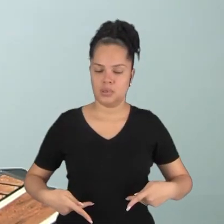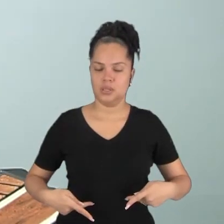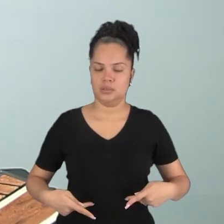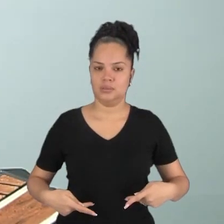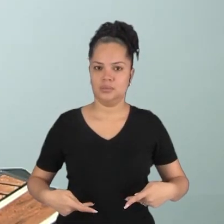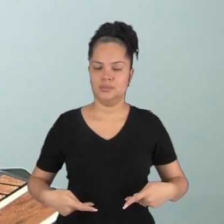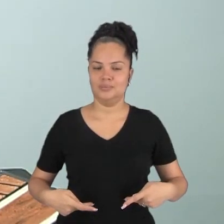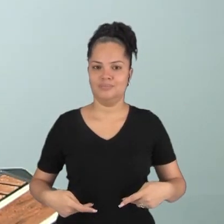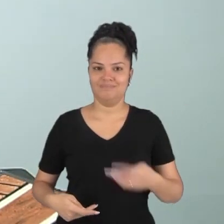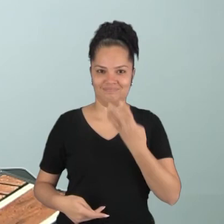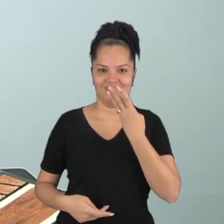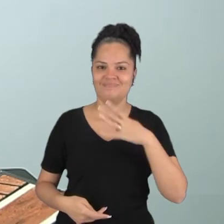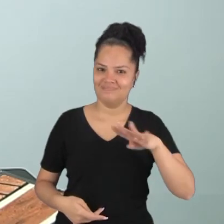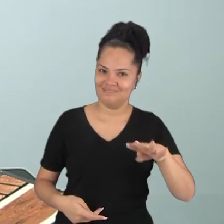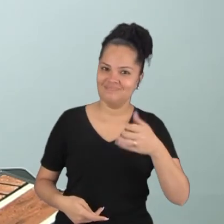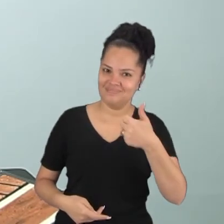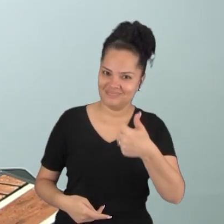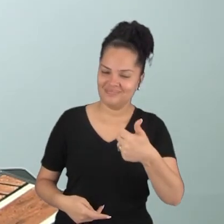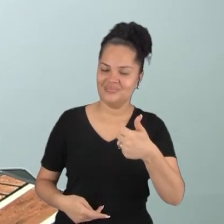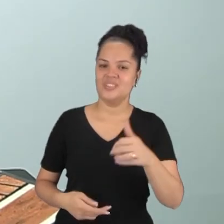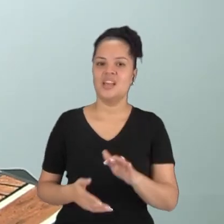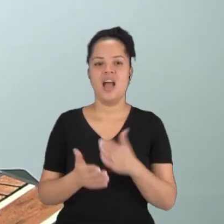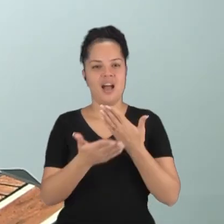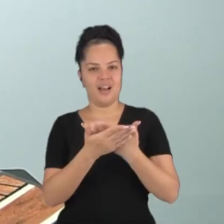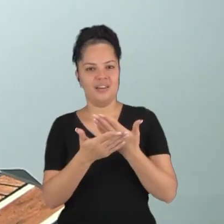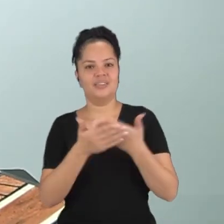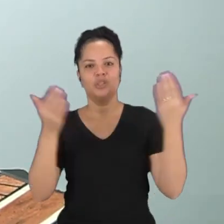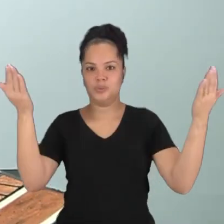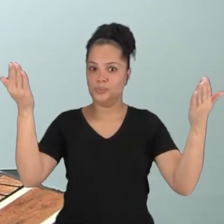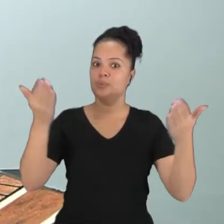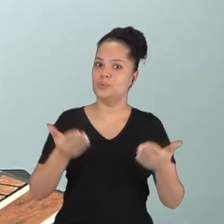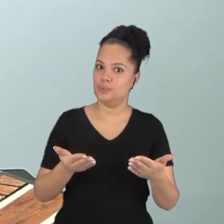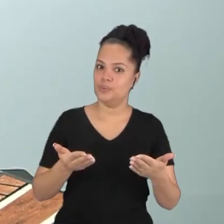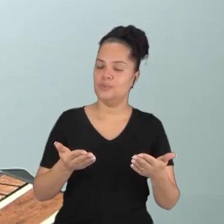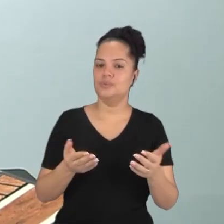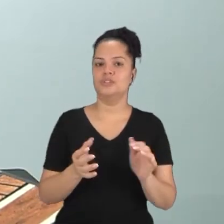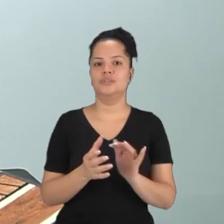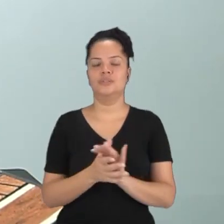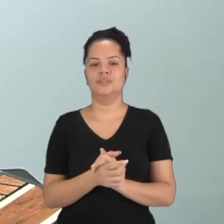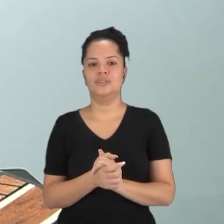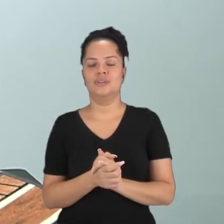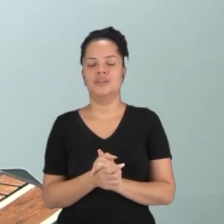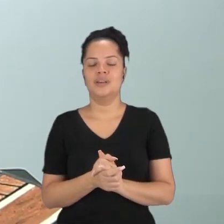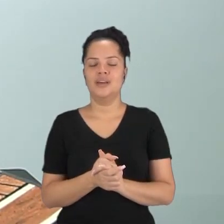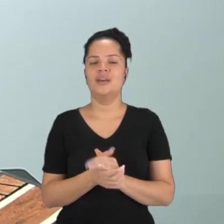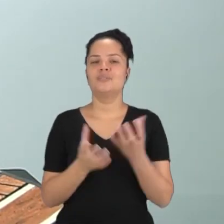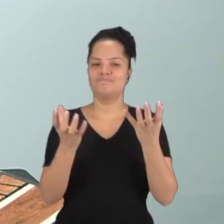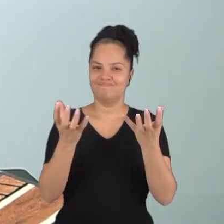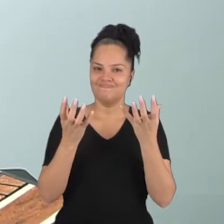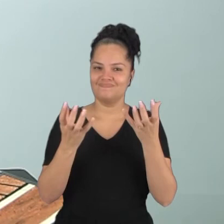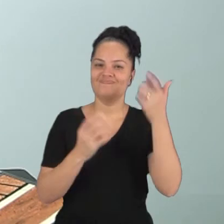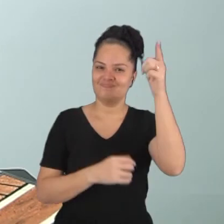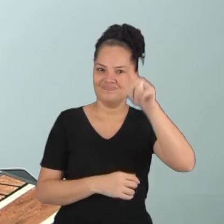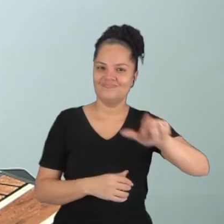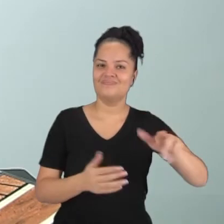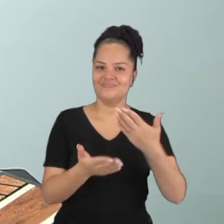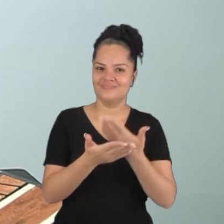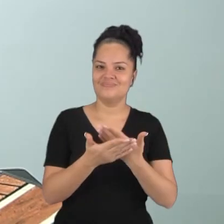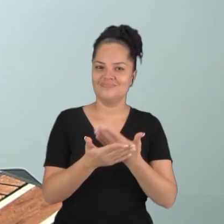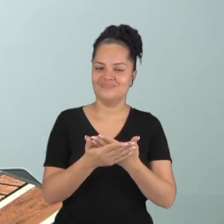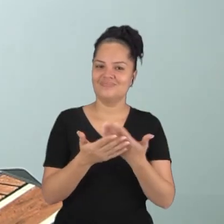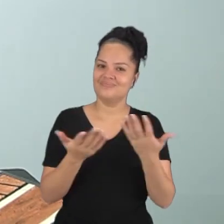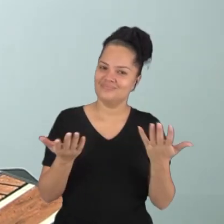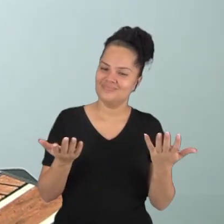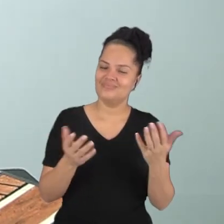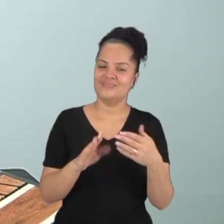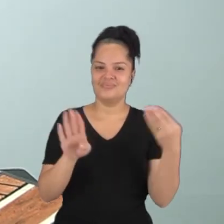Tudo bem, crianças? Então, essa foi a nossa aula de hoje. Eu te espero numa próxima aula, tudo bem? E